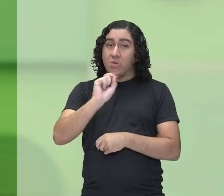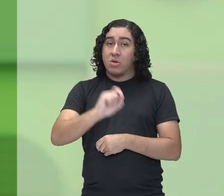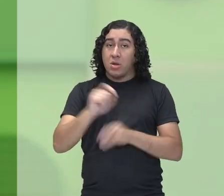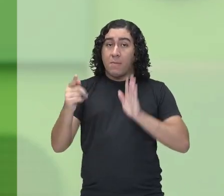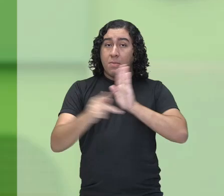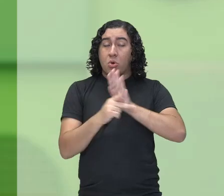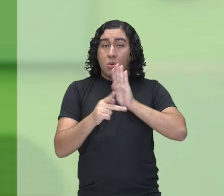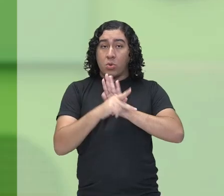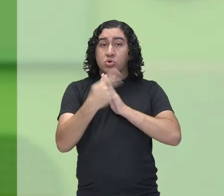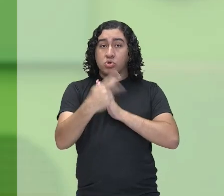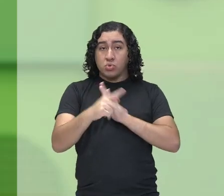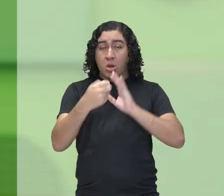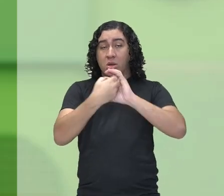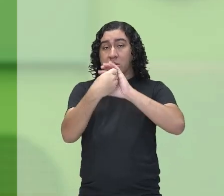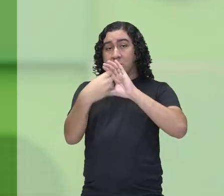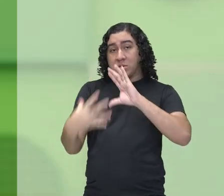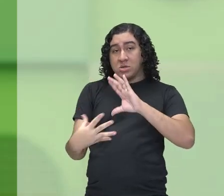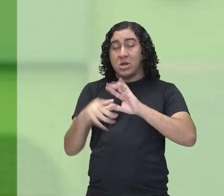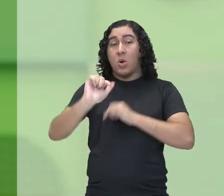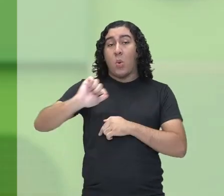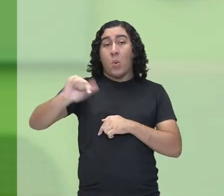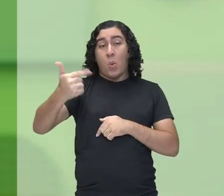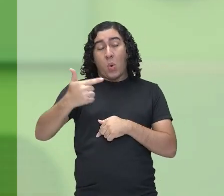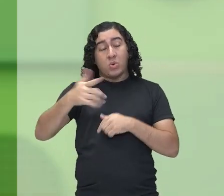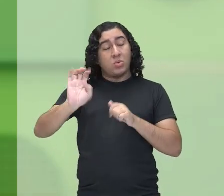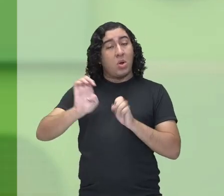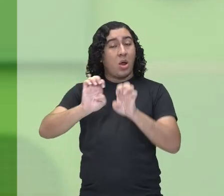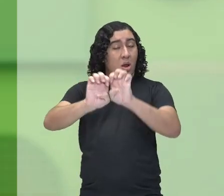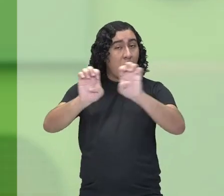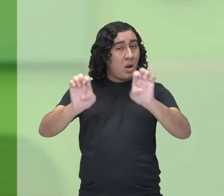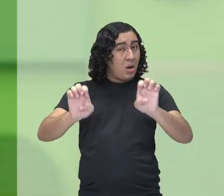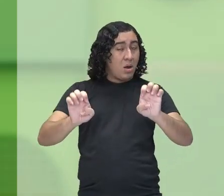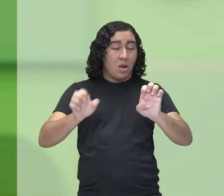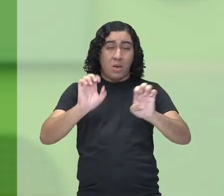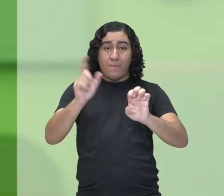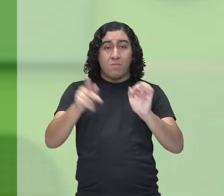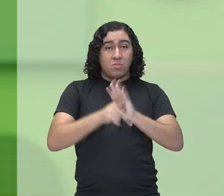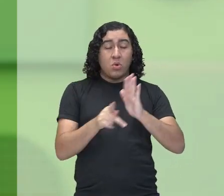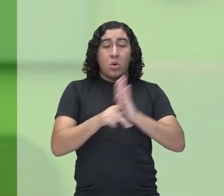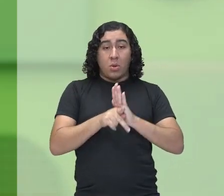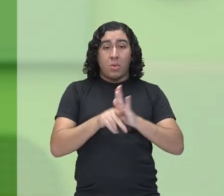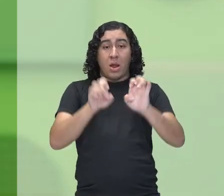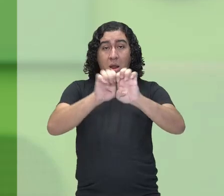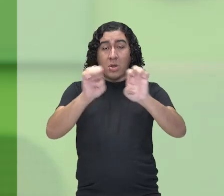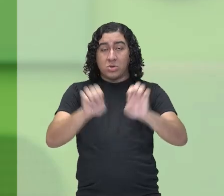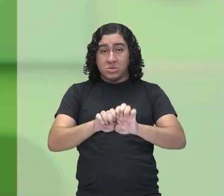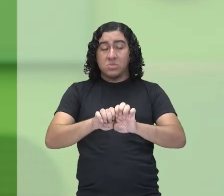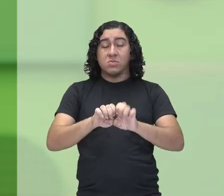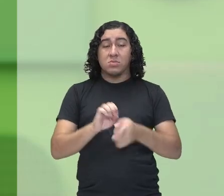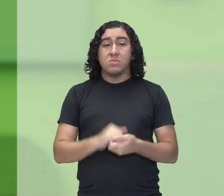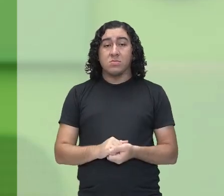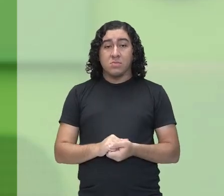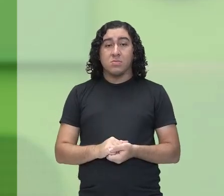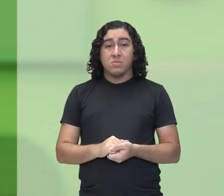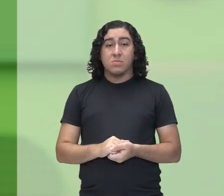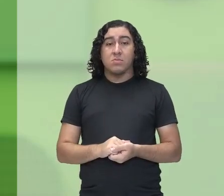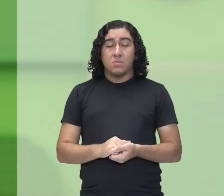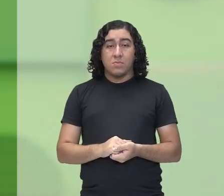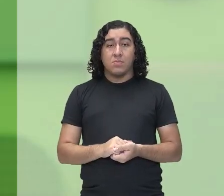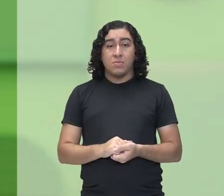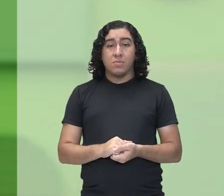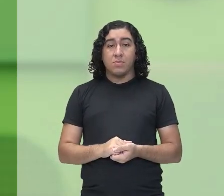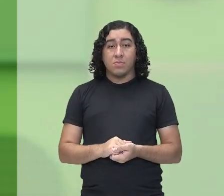ali caracterizadas por um outro ecossistema. Então, é um conjunto de características e de seres vivos